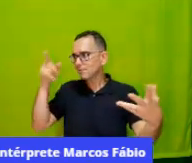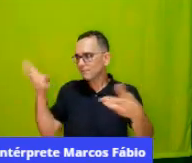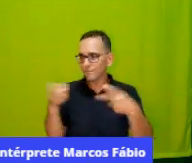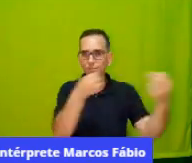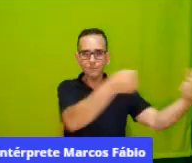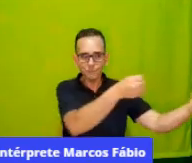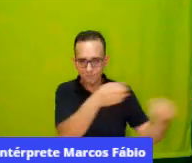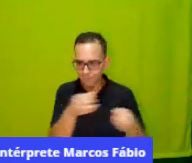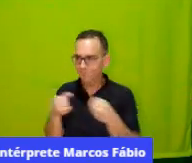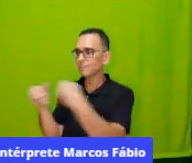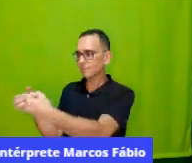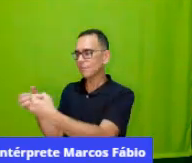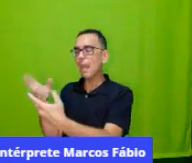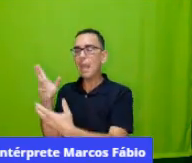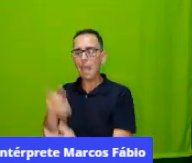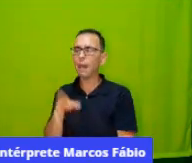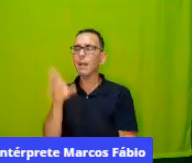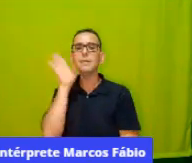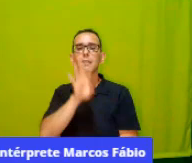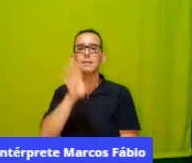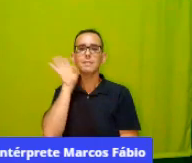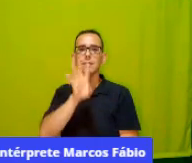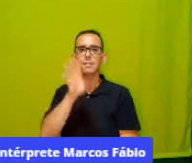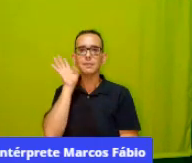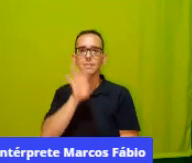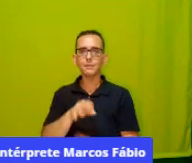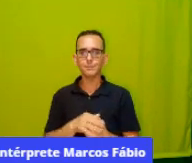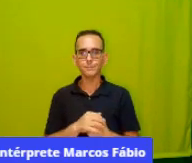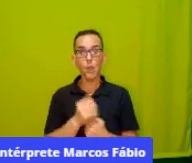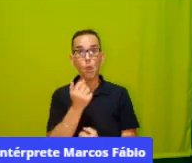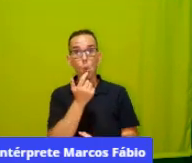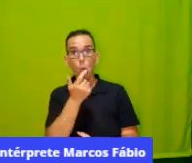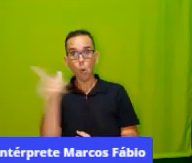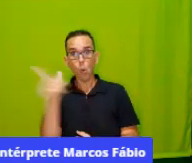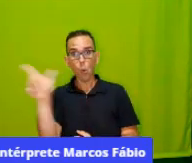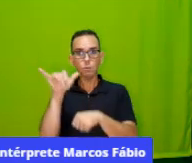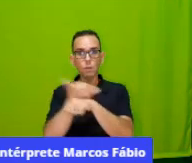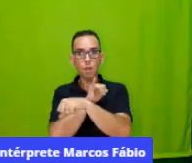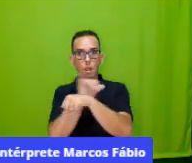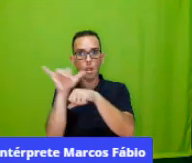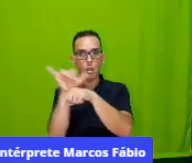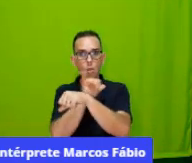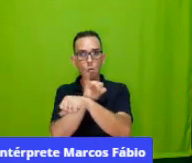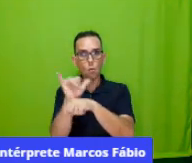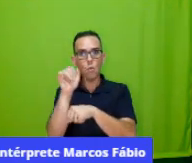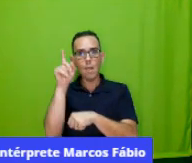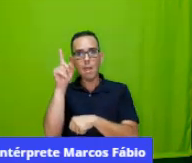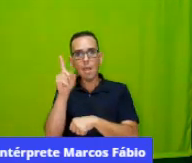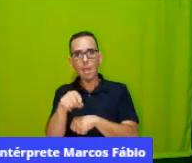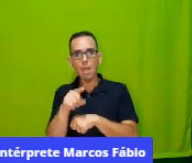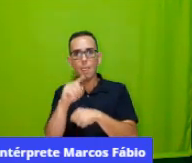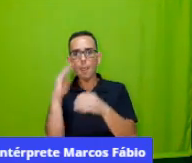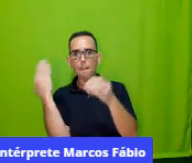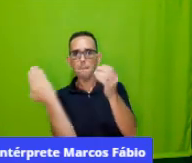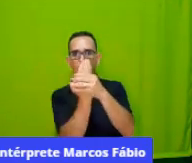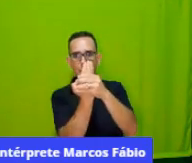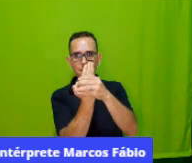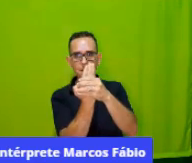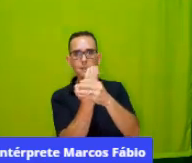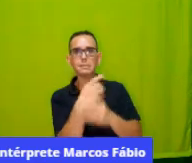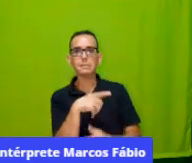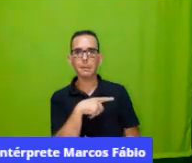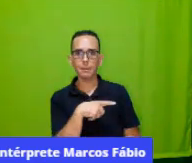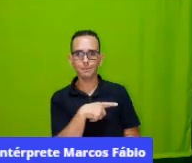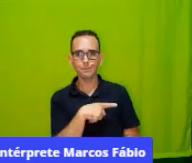vem aqui e mostra a imagem de que ele quer água. Ela vai entender. Eu acho um recurso muito bacana. Um outro recurso